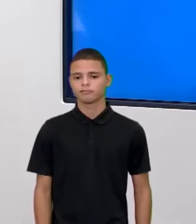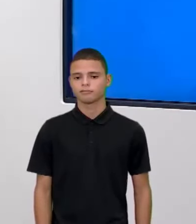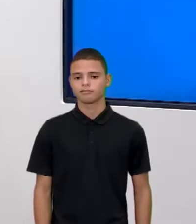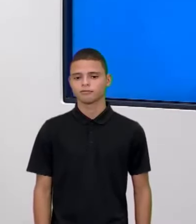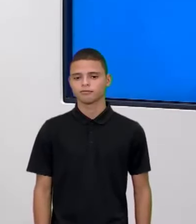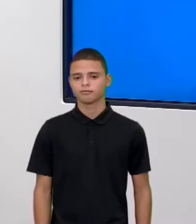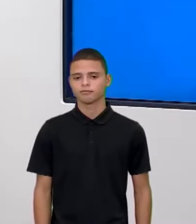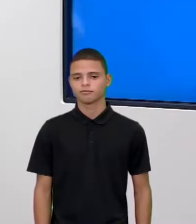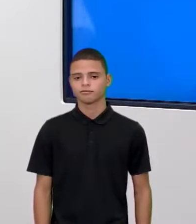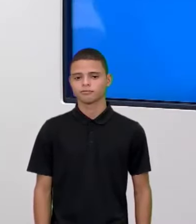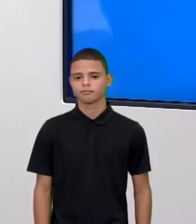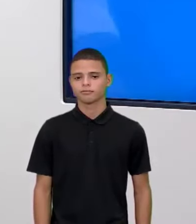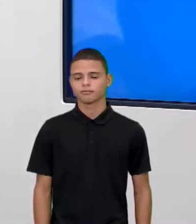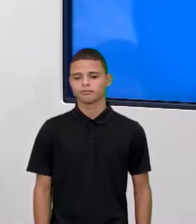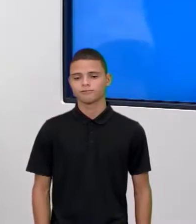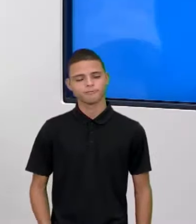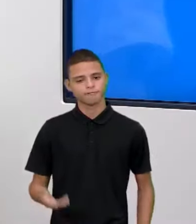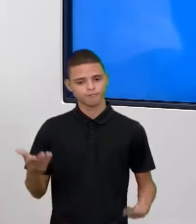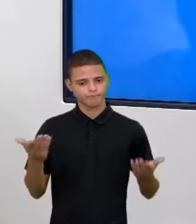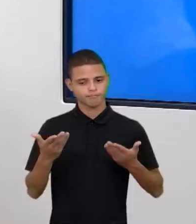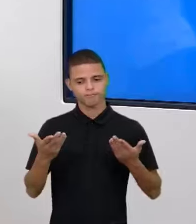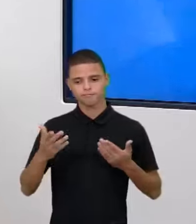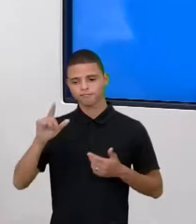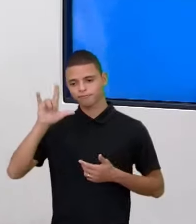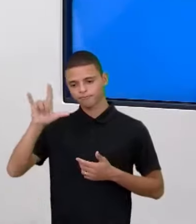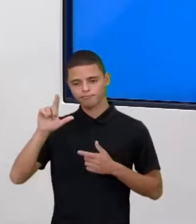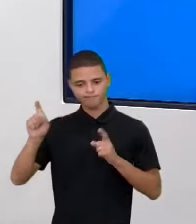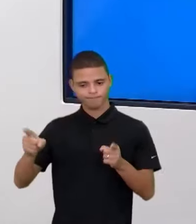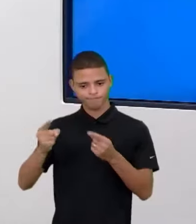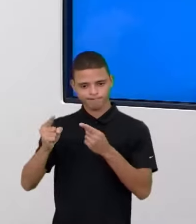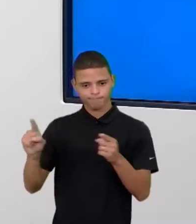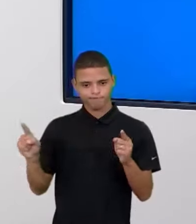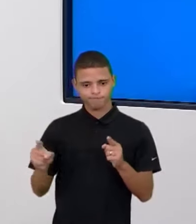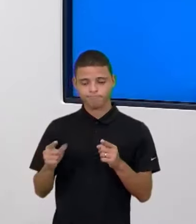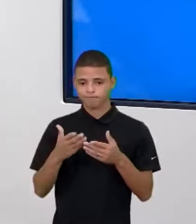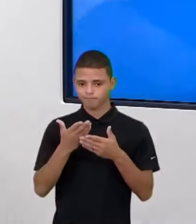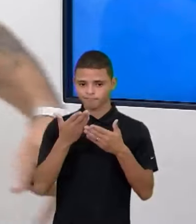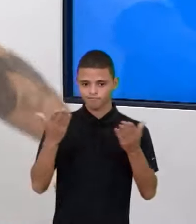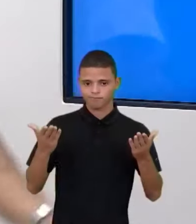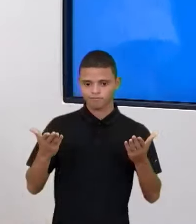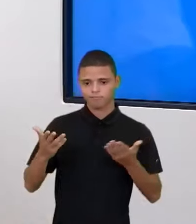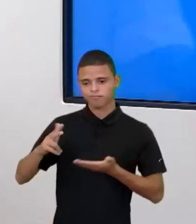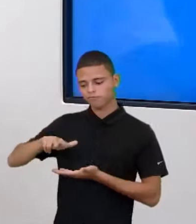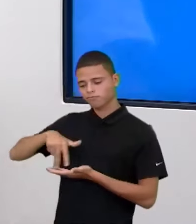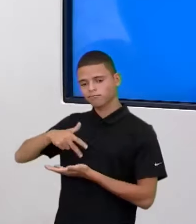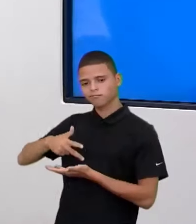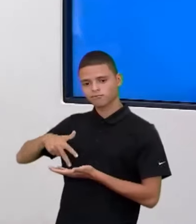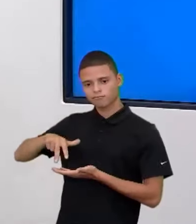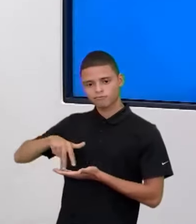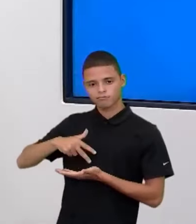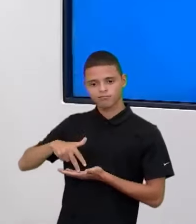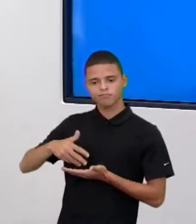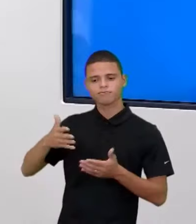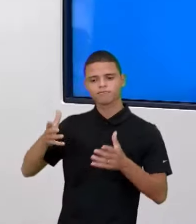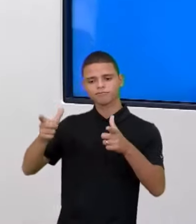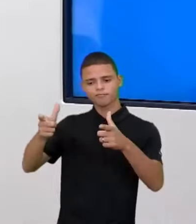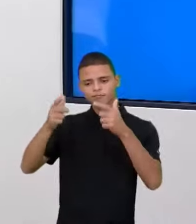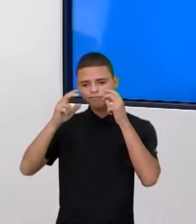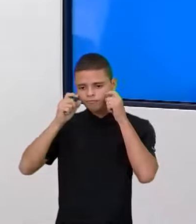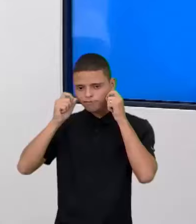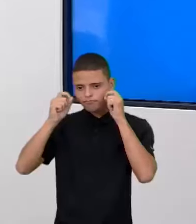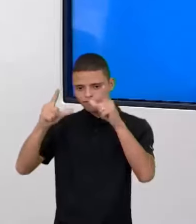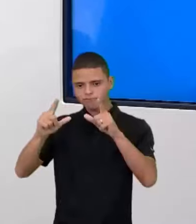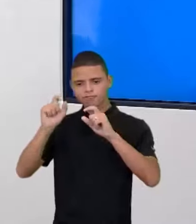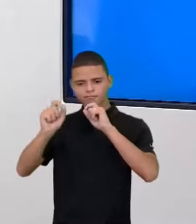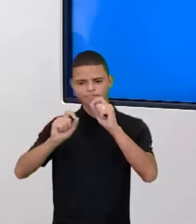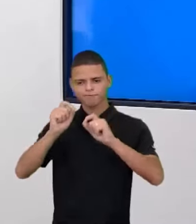Distorção mais pesada, e agora ao invés de você mexer todo o seu corpo, ele foca mais na sua cabeça, que você vai